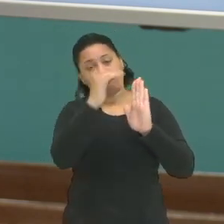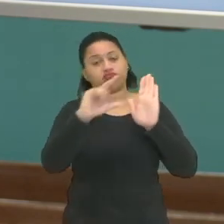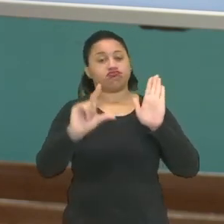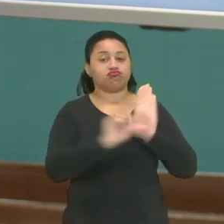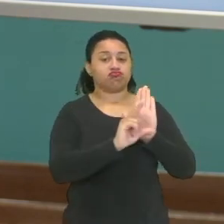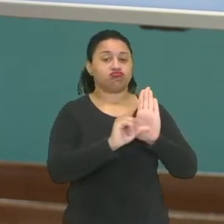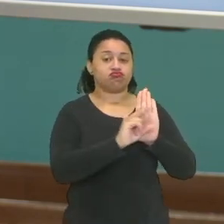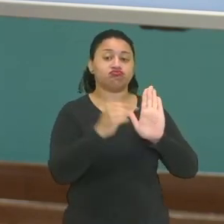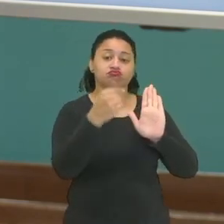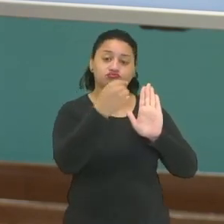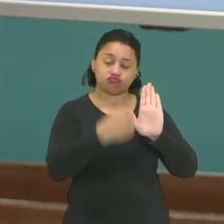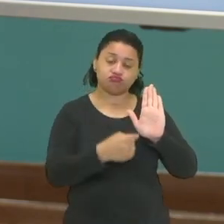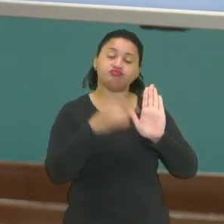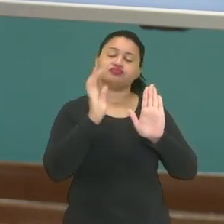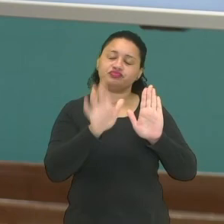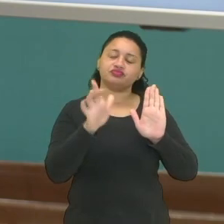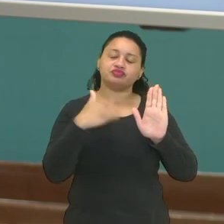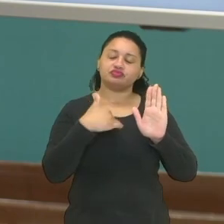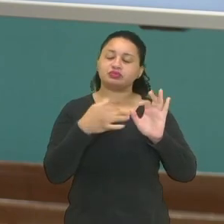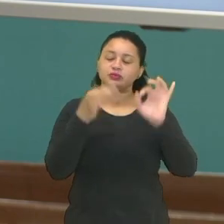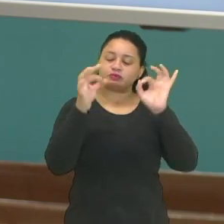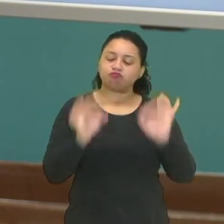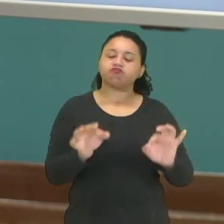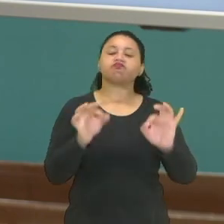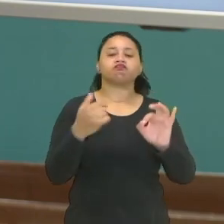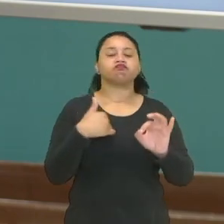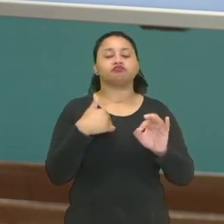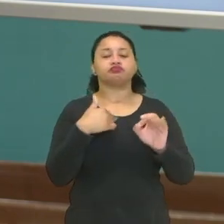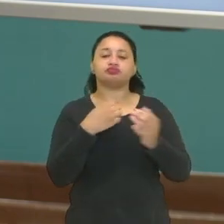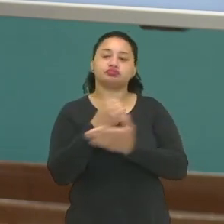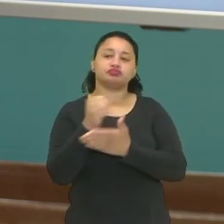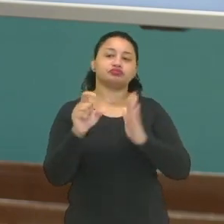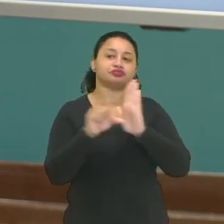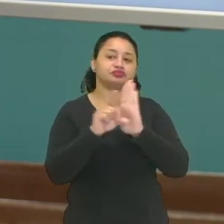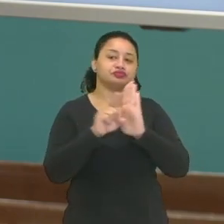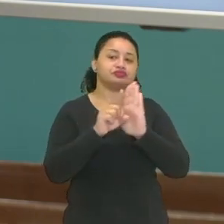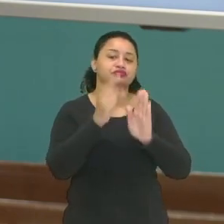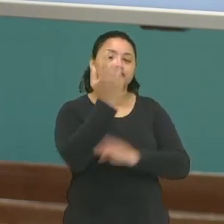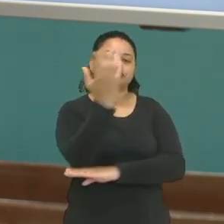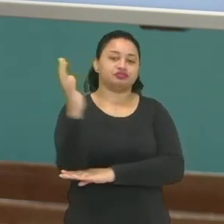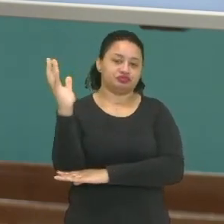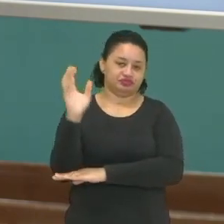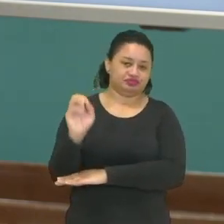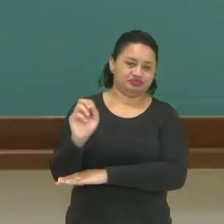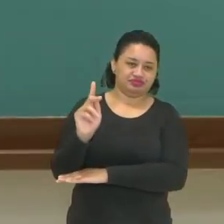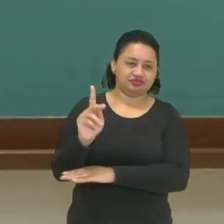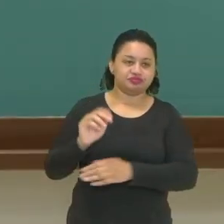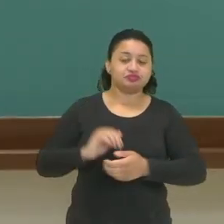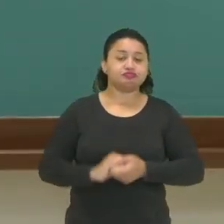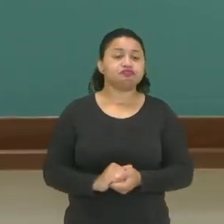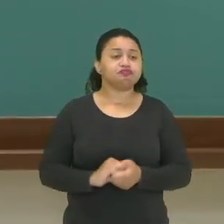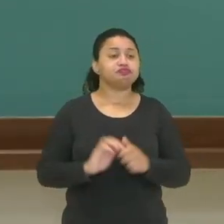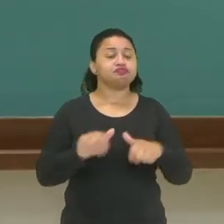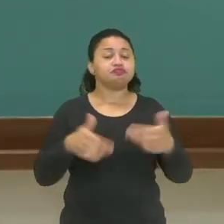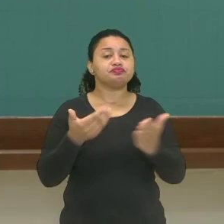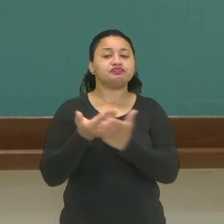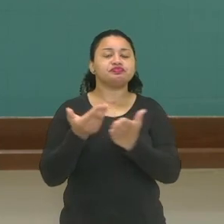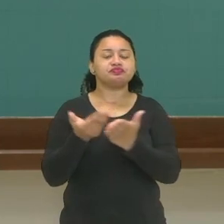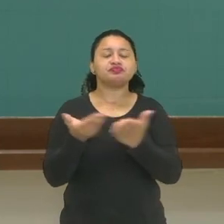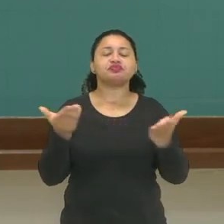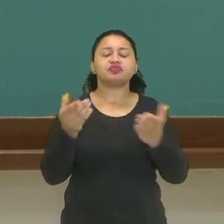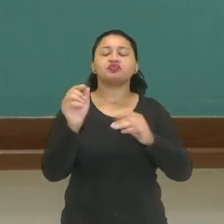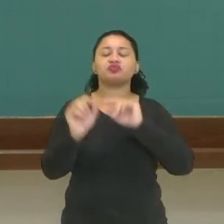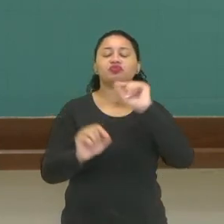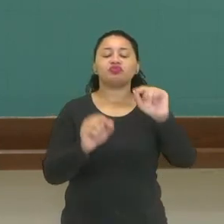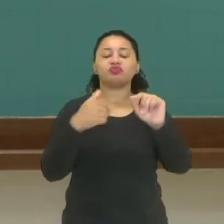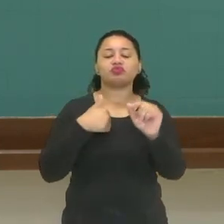e provavelmente já estará de acordo com a legislação ambiental, ok? Muito bem. Então, nesta aula, nesse